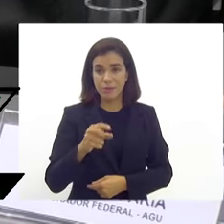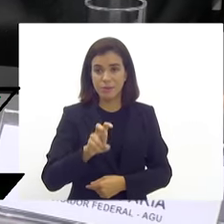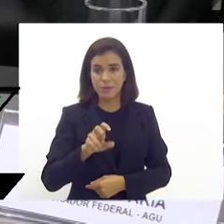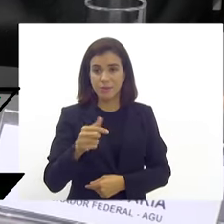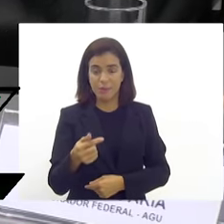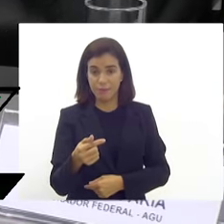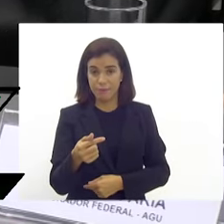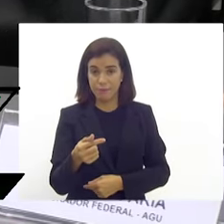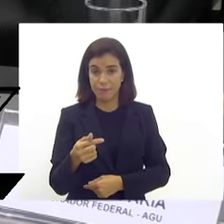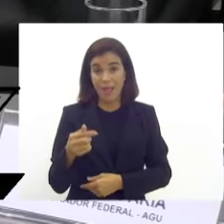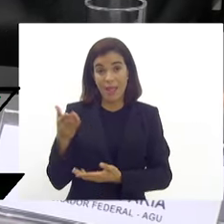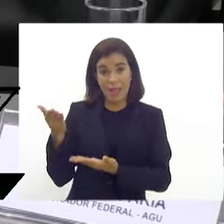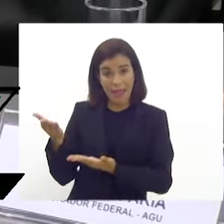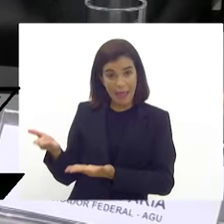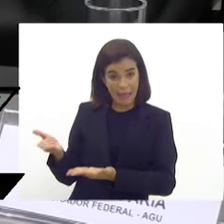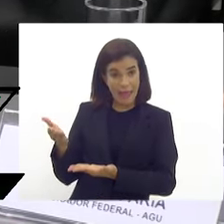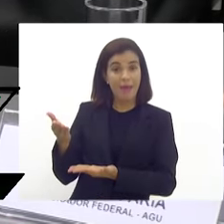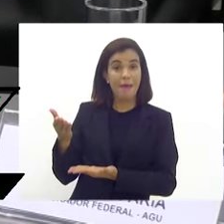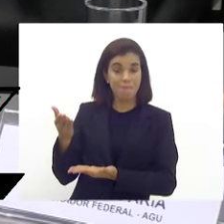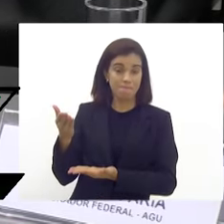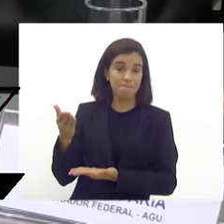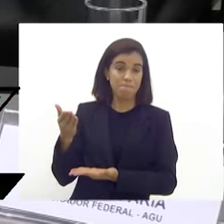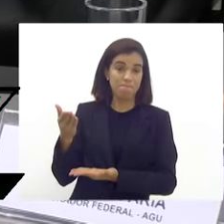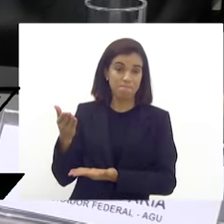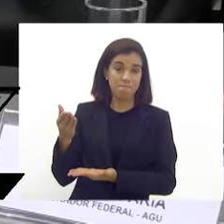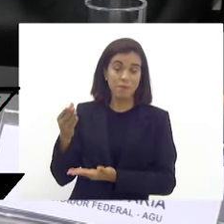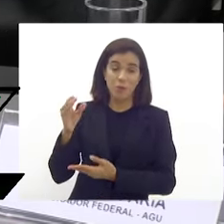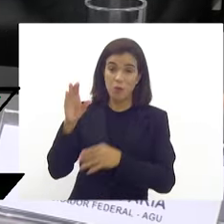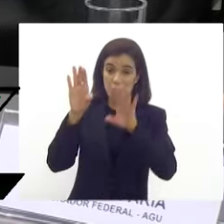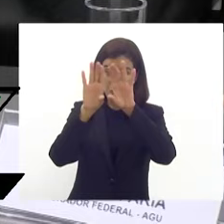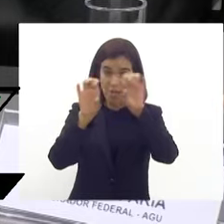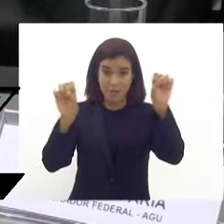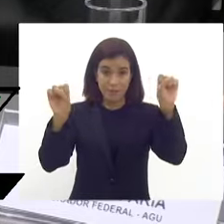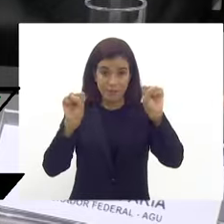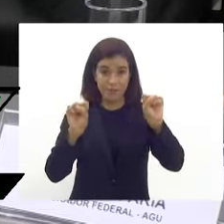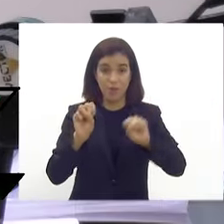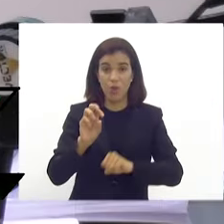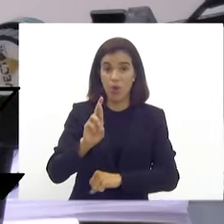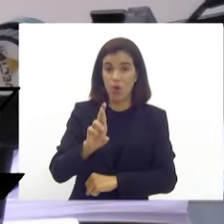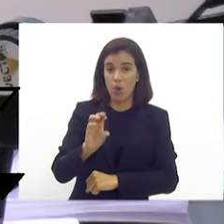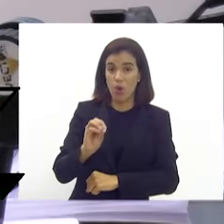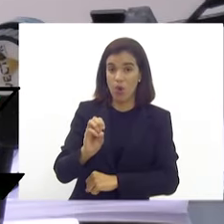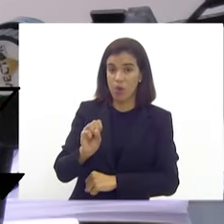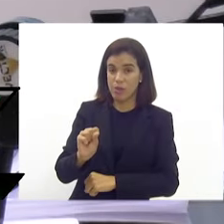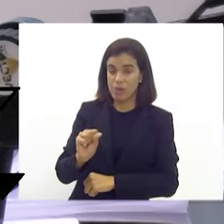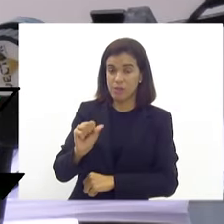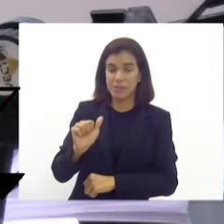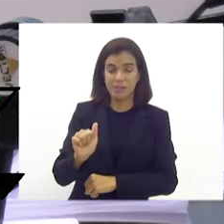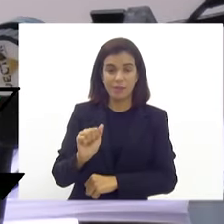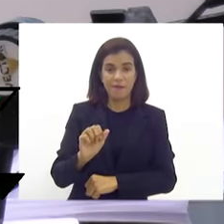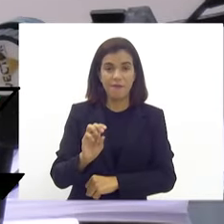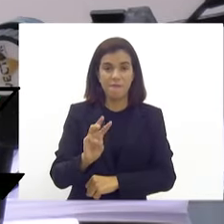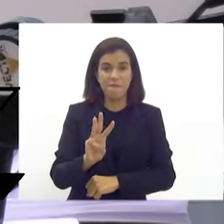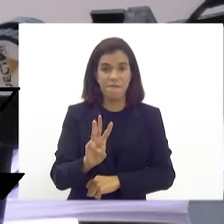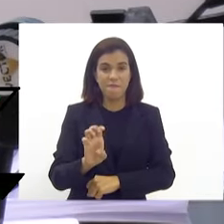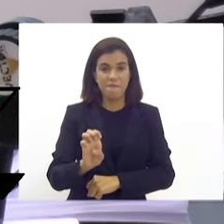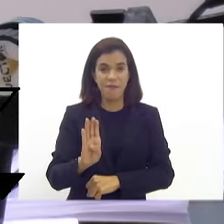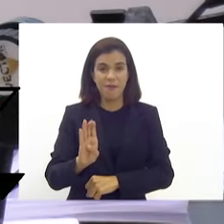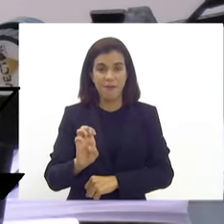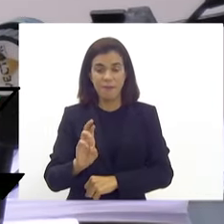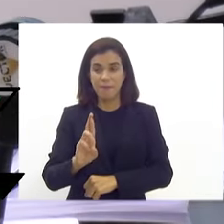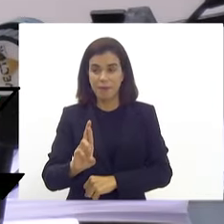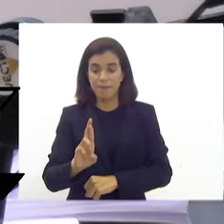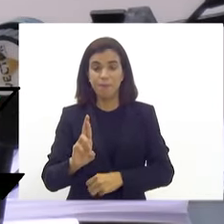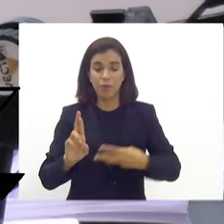a relatora v rova Weber STF acordo com ela o Artigo terceiro o o o